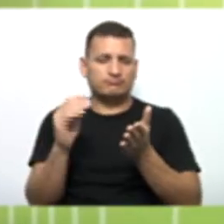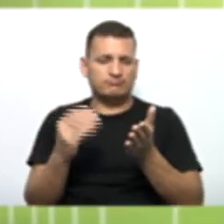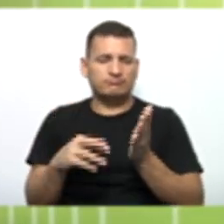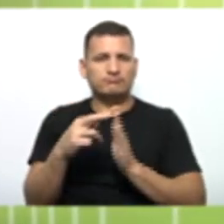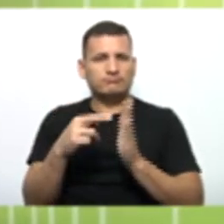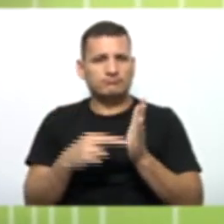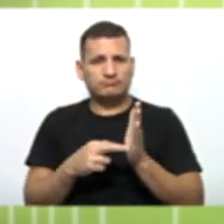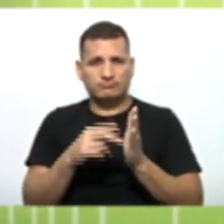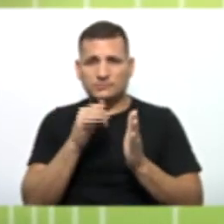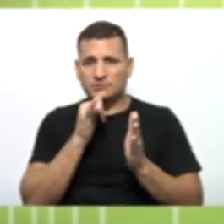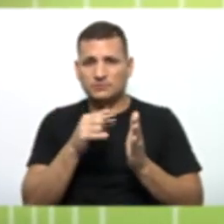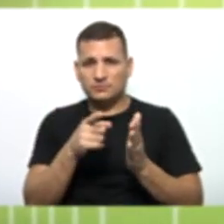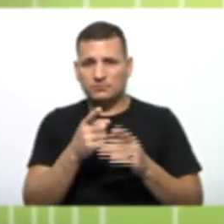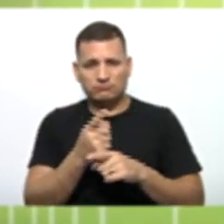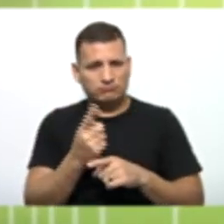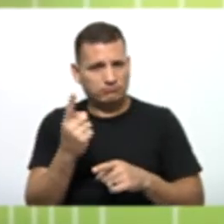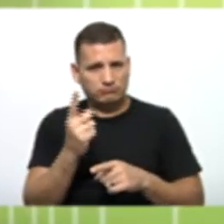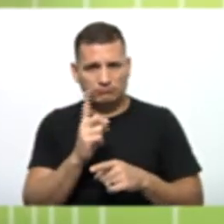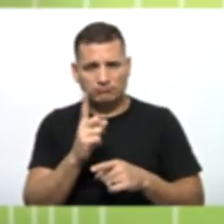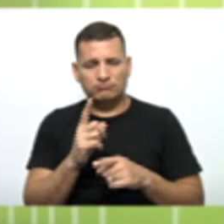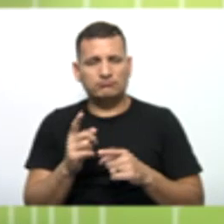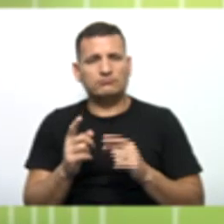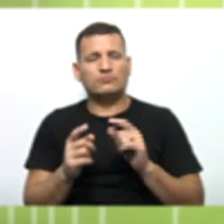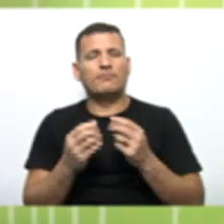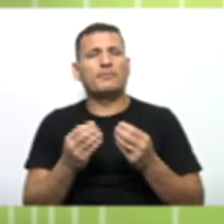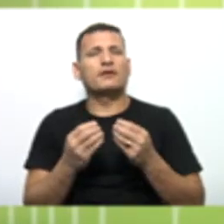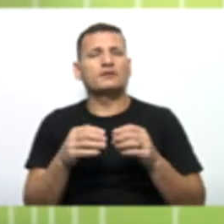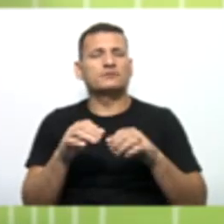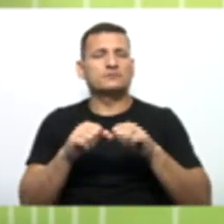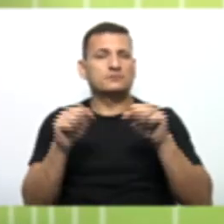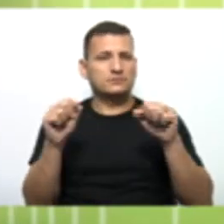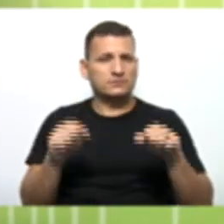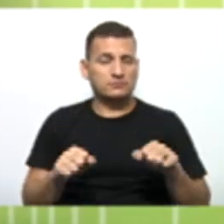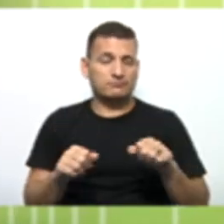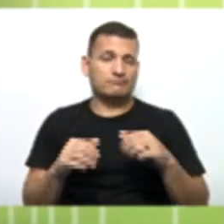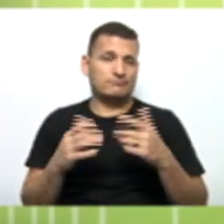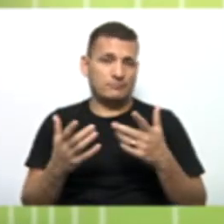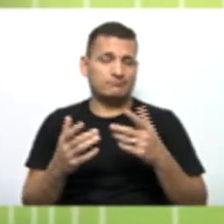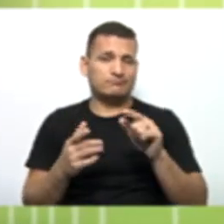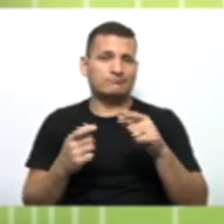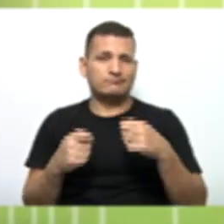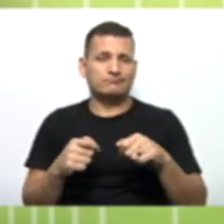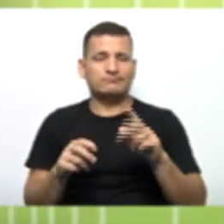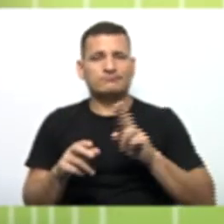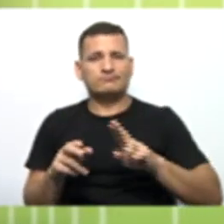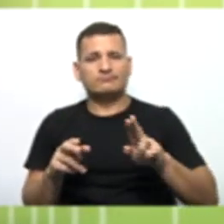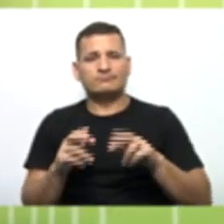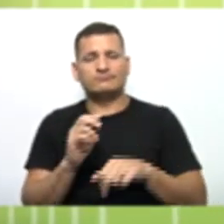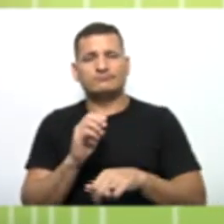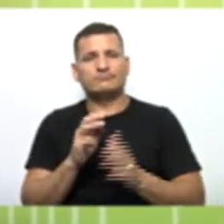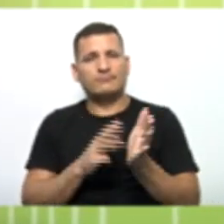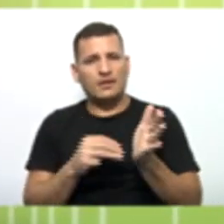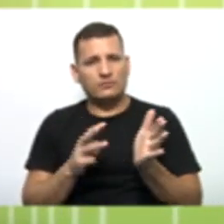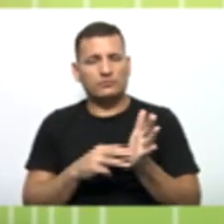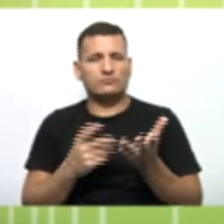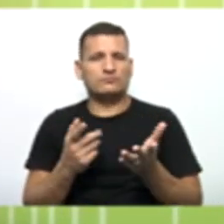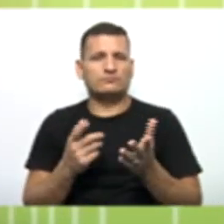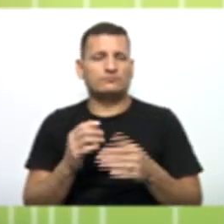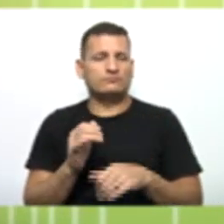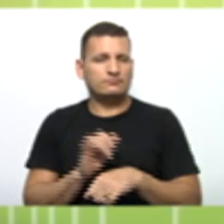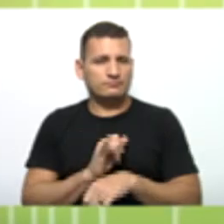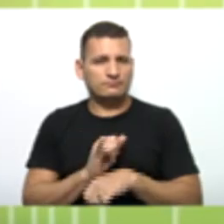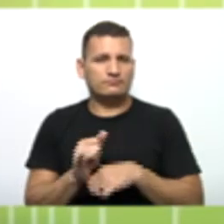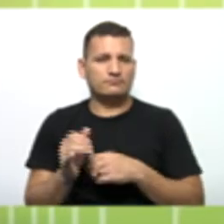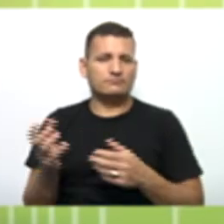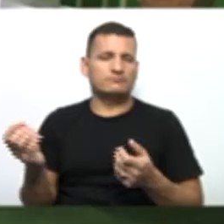pode parar. Você vai ter que utilizar o quê? Algum método, alguma forma, alguma técnica para fazer essa coleta. Não é isso,